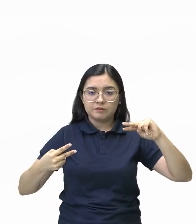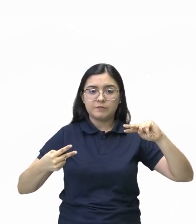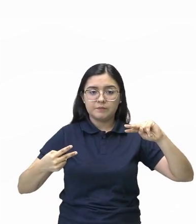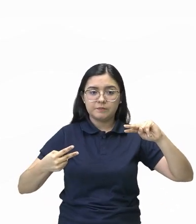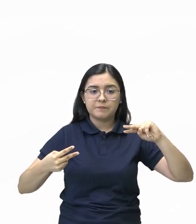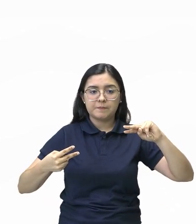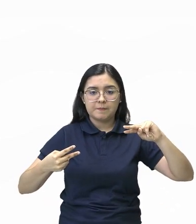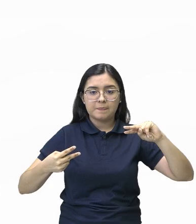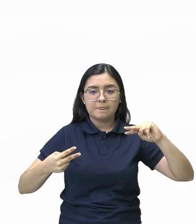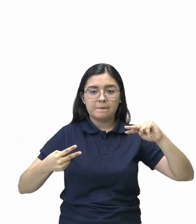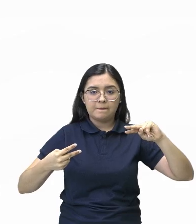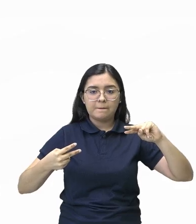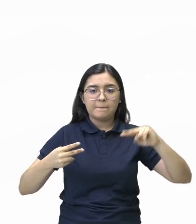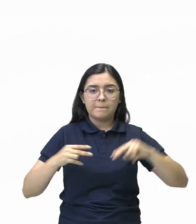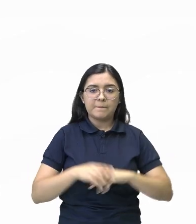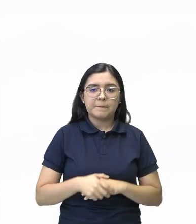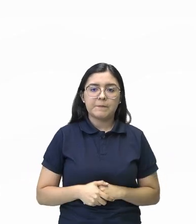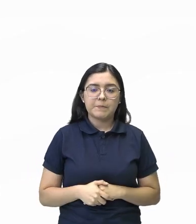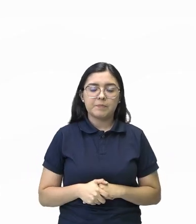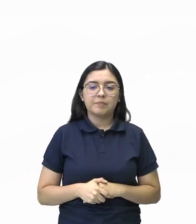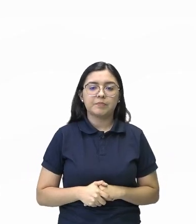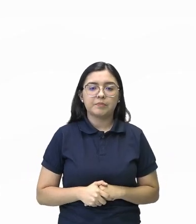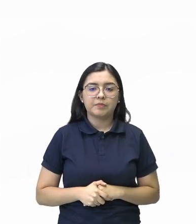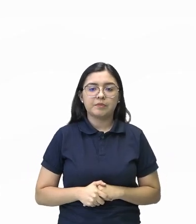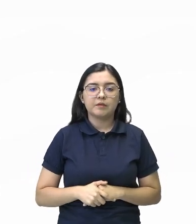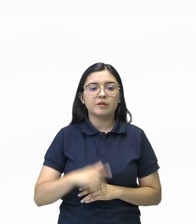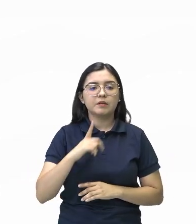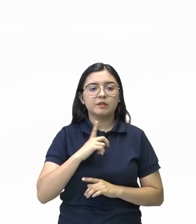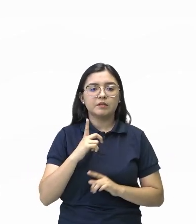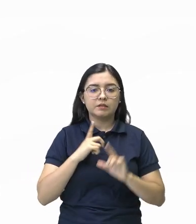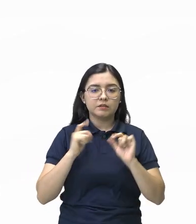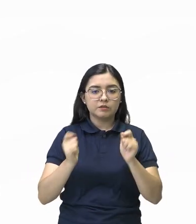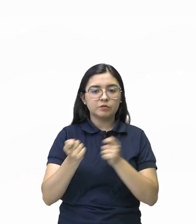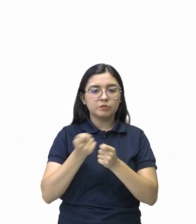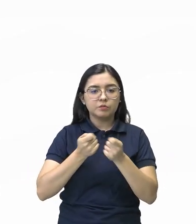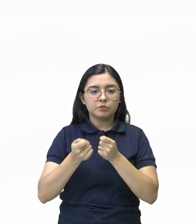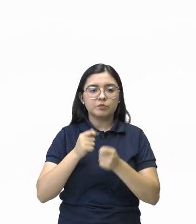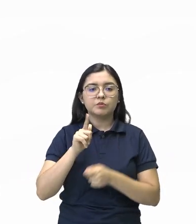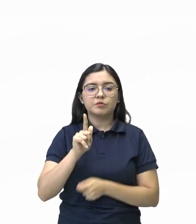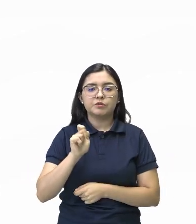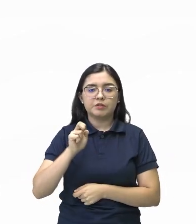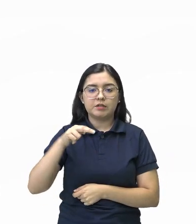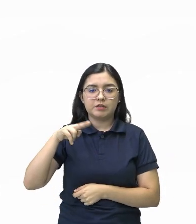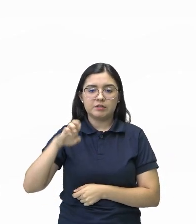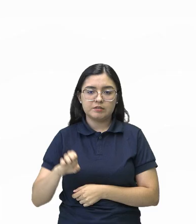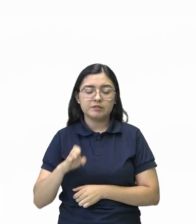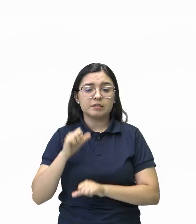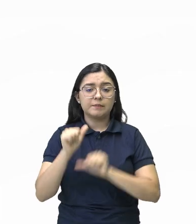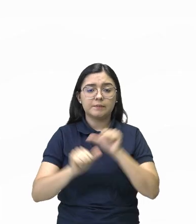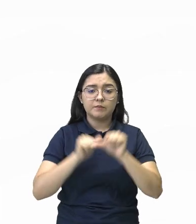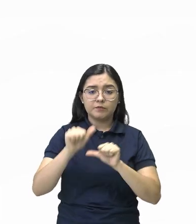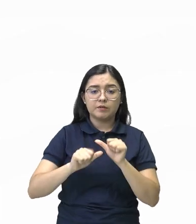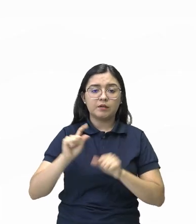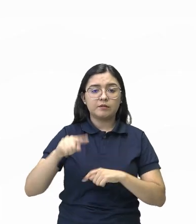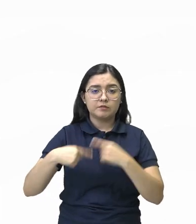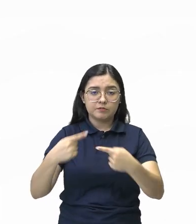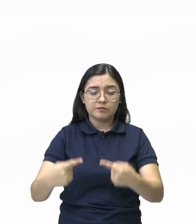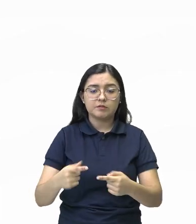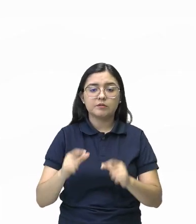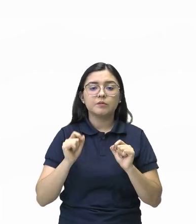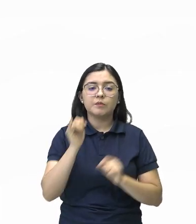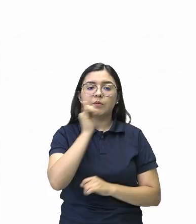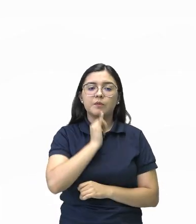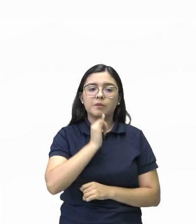essas modificações químicas que regulam genes sem alterar a sequência, né? Um exemplo é